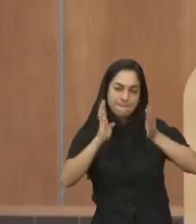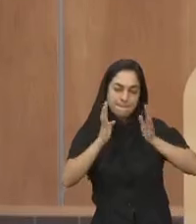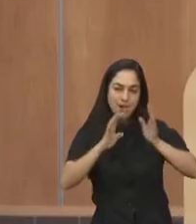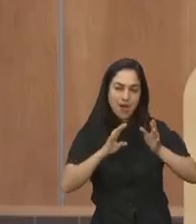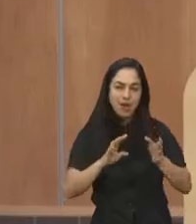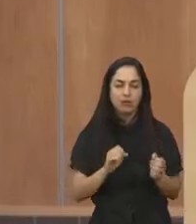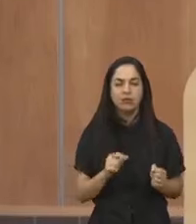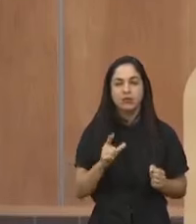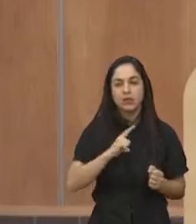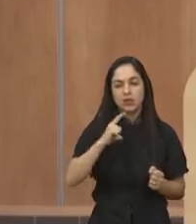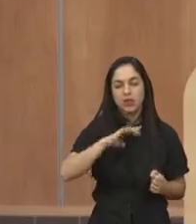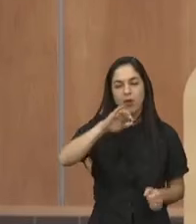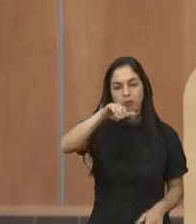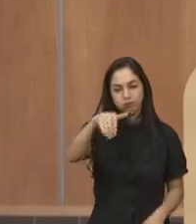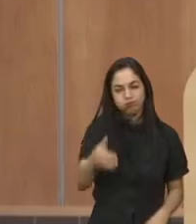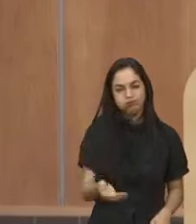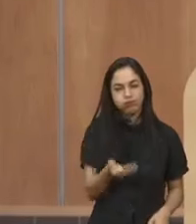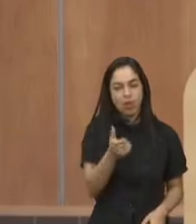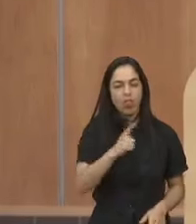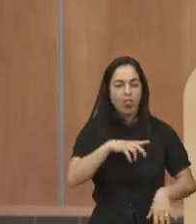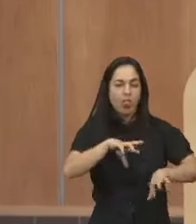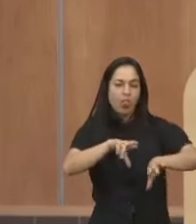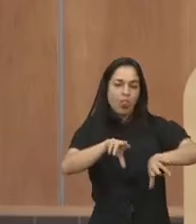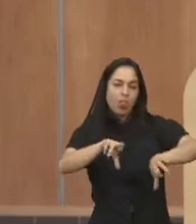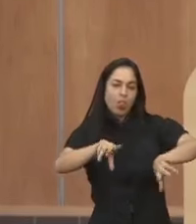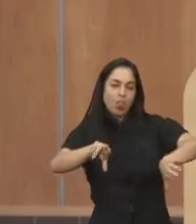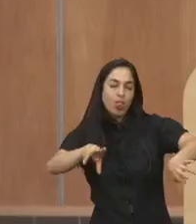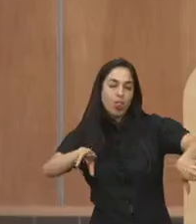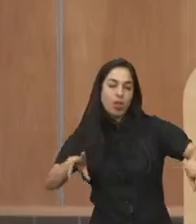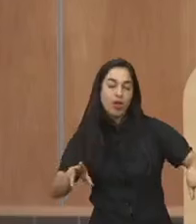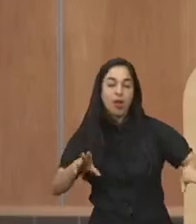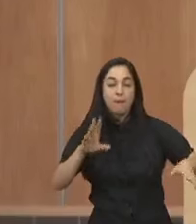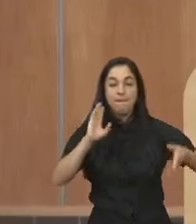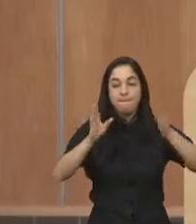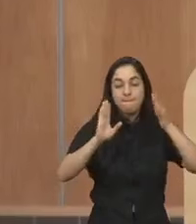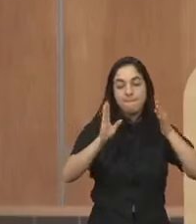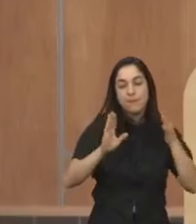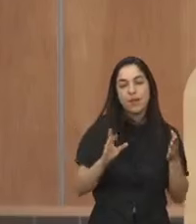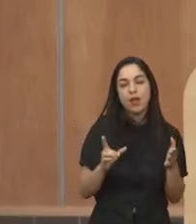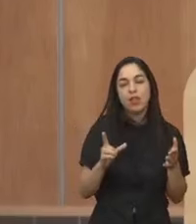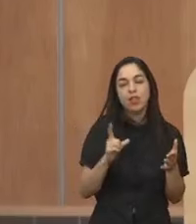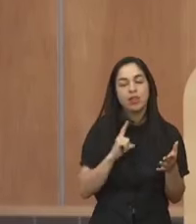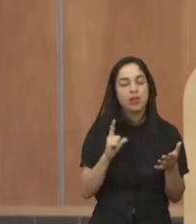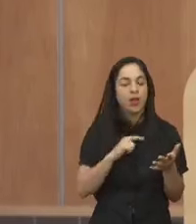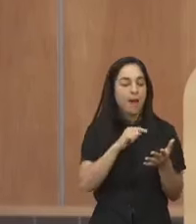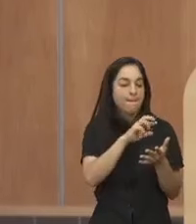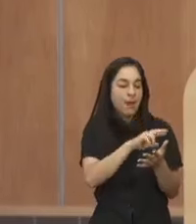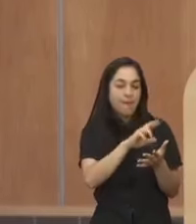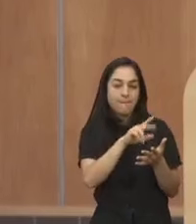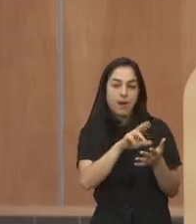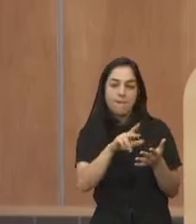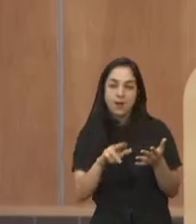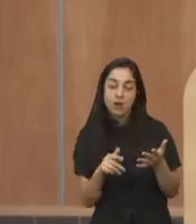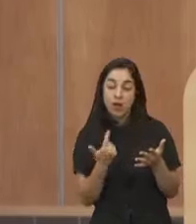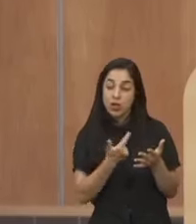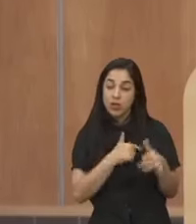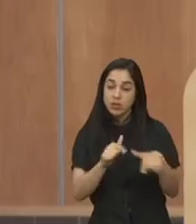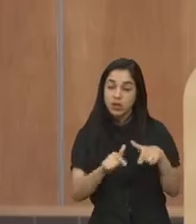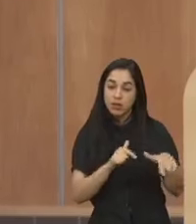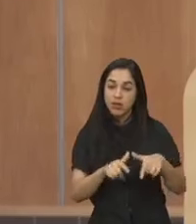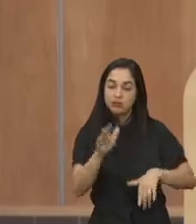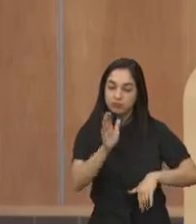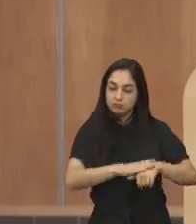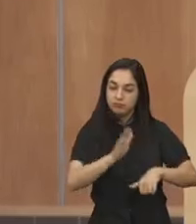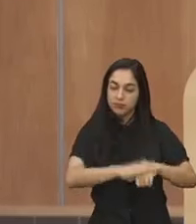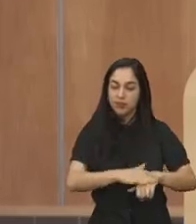máquina niveladora, rede escavadeira, um caminhão toco, uma bobiquete. É assim que a gente trabalha, fazendo diferença.